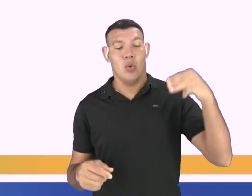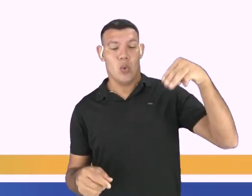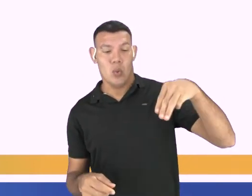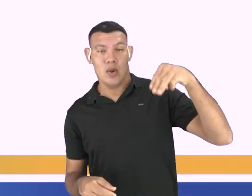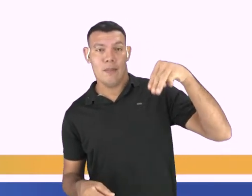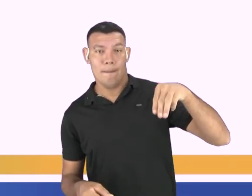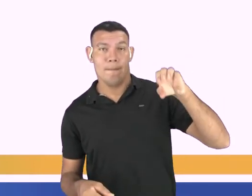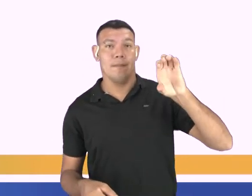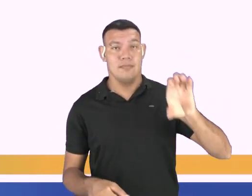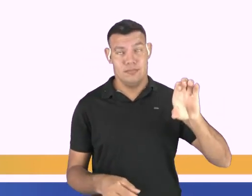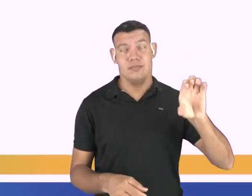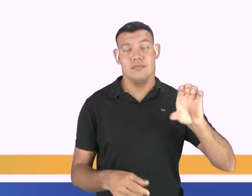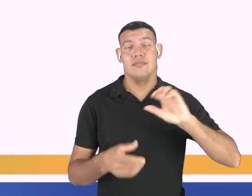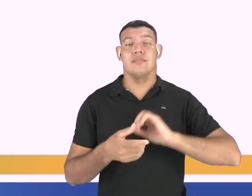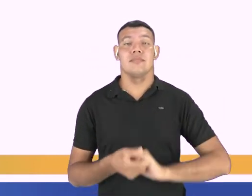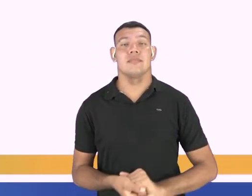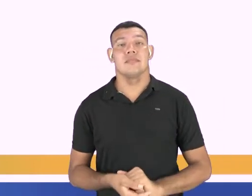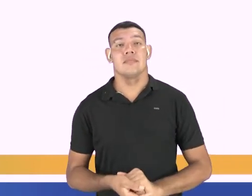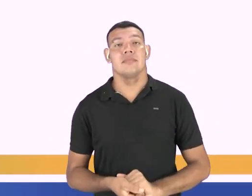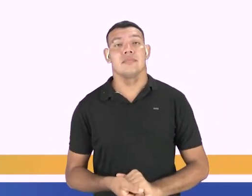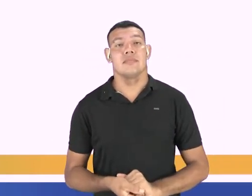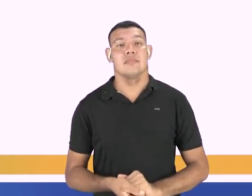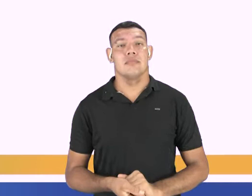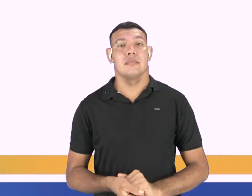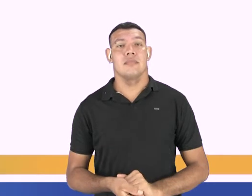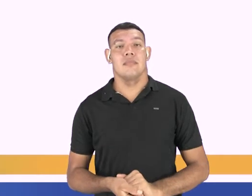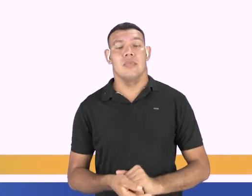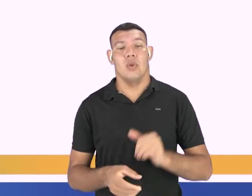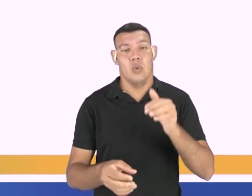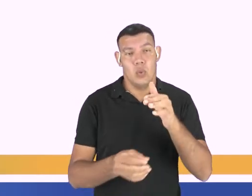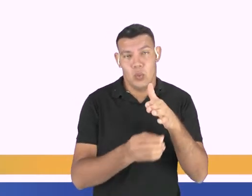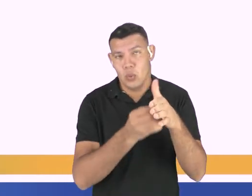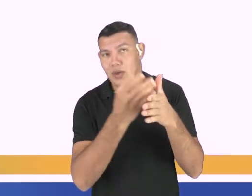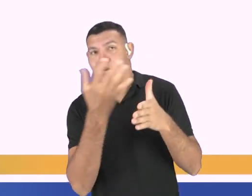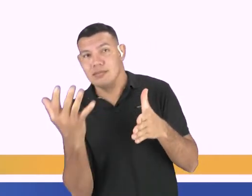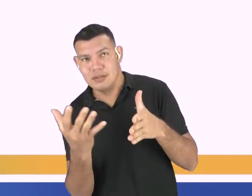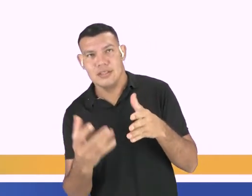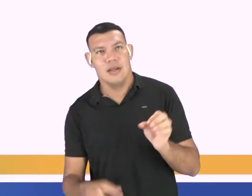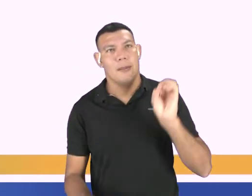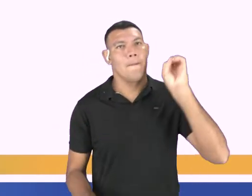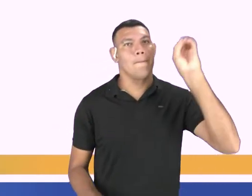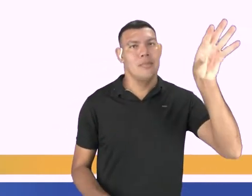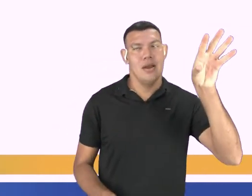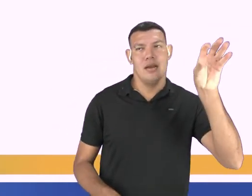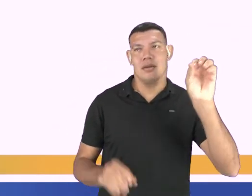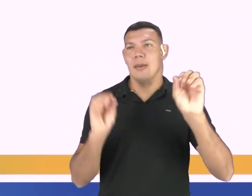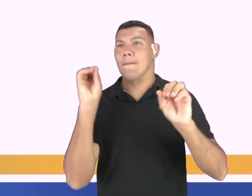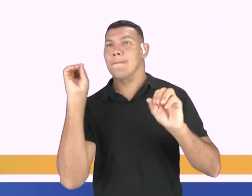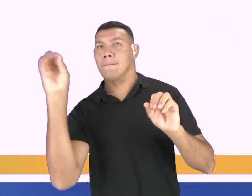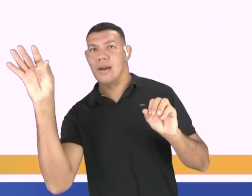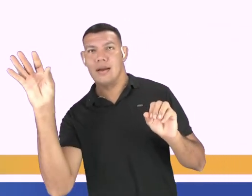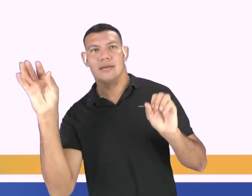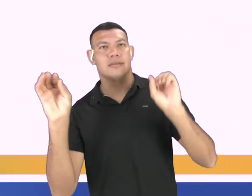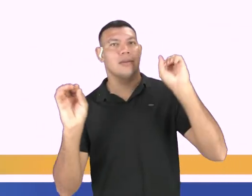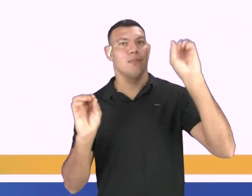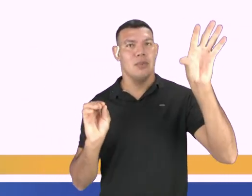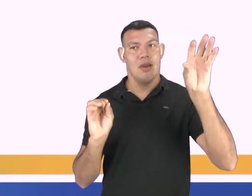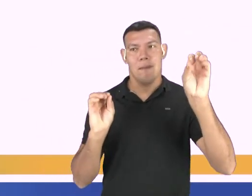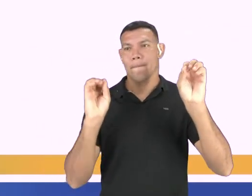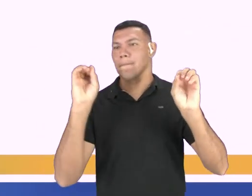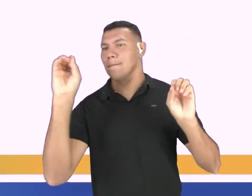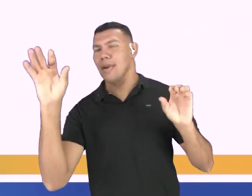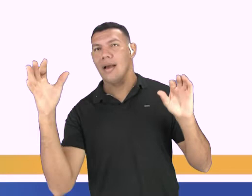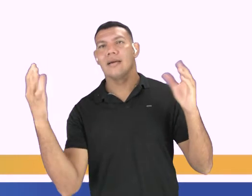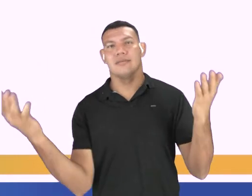né, o mínimo múltiplo comum entre a quantidade de vezes que a primeira e a segunda piscam por segundo, né,